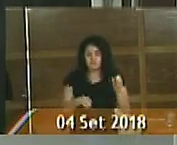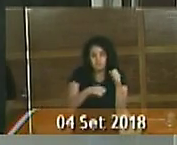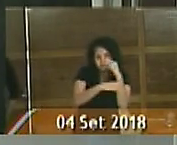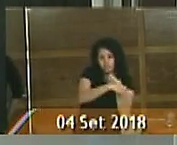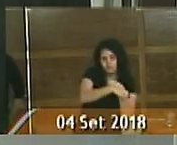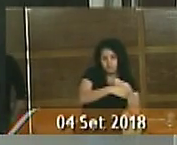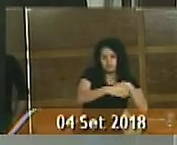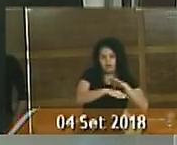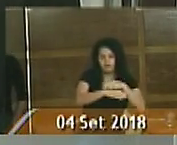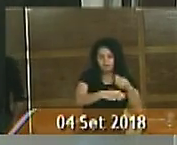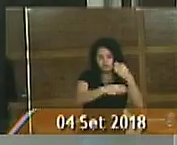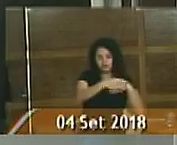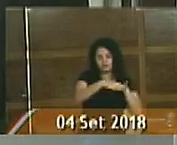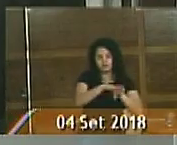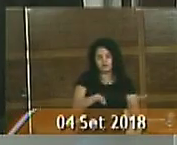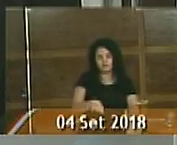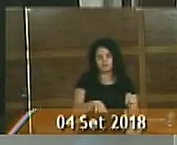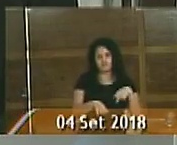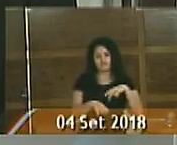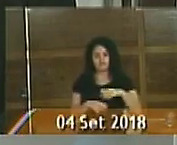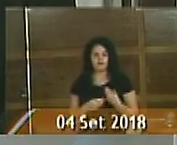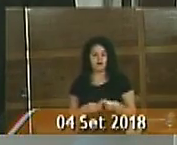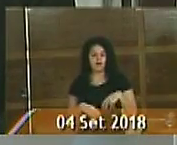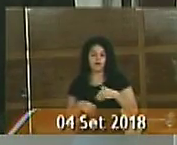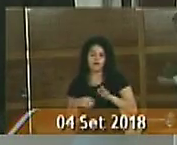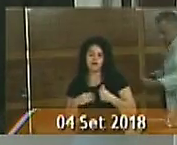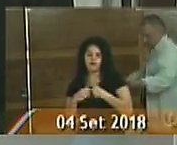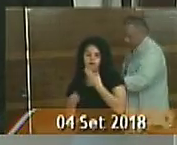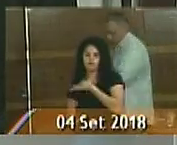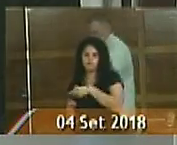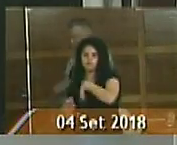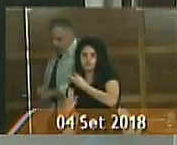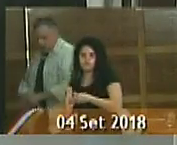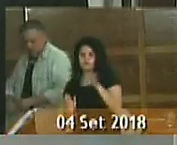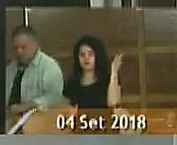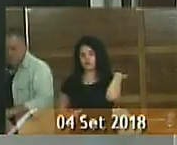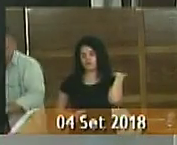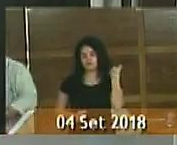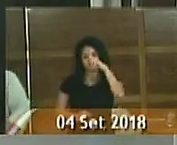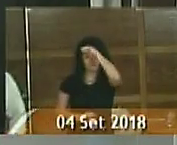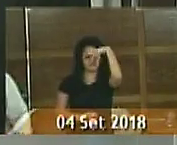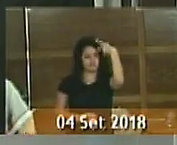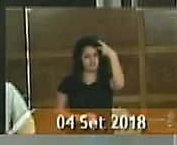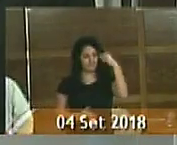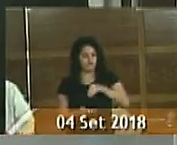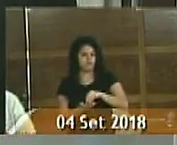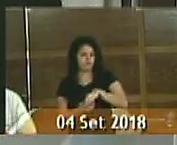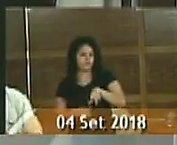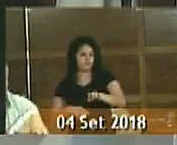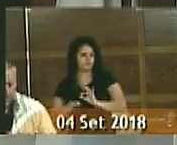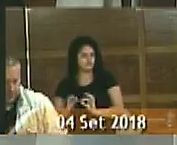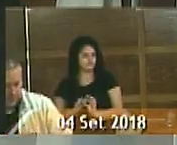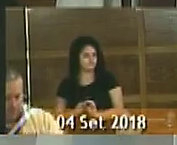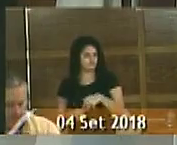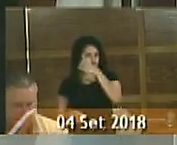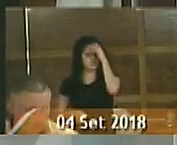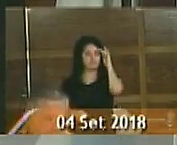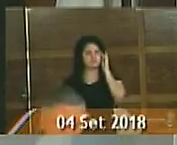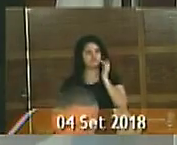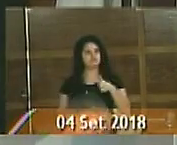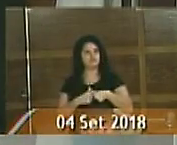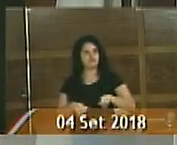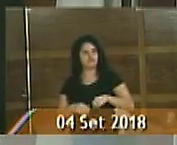da mesa. Aí cai tudo nas costas do prefeito. Por quê? Por falta de gestão da turma que se coloca à frente